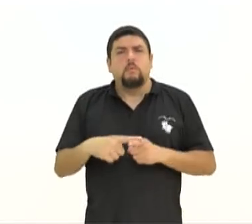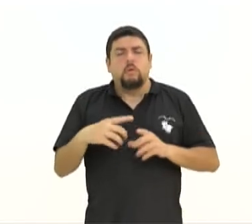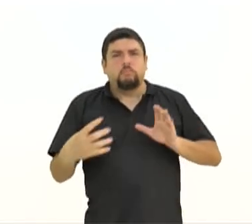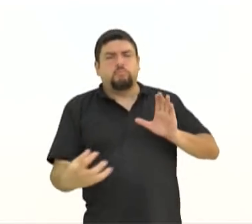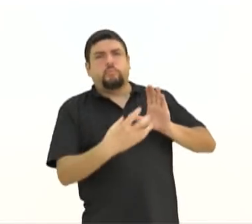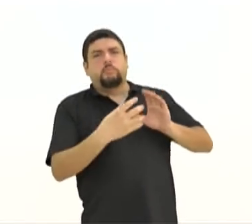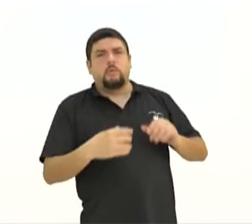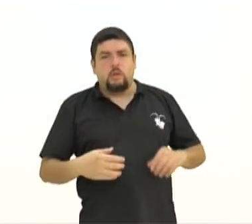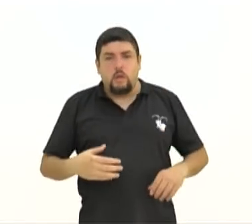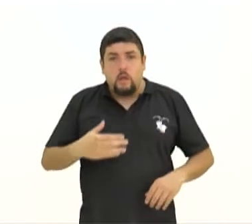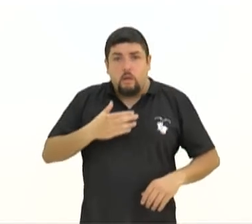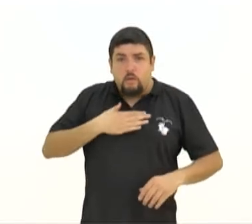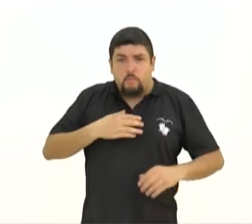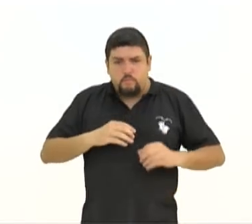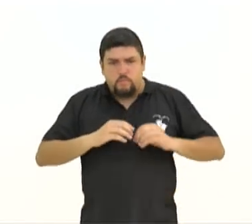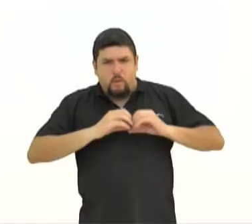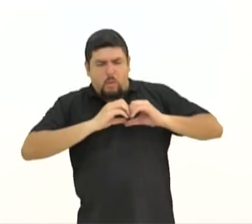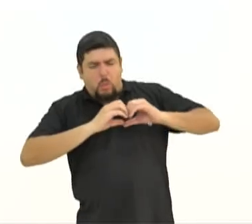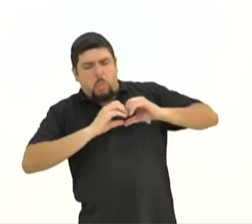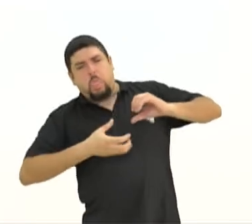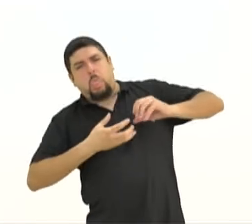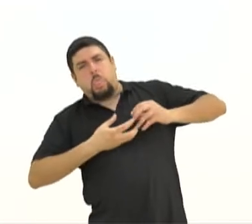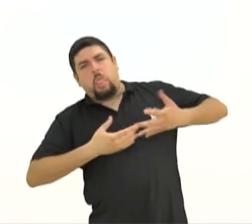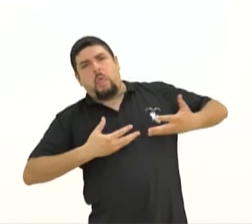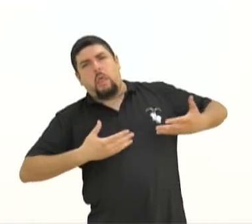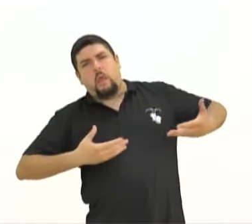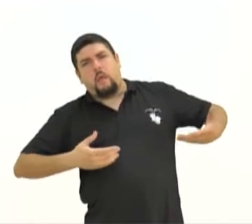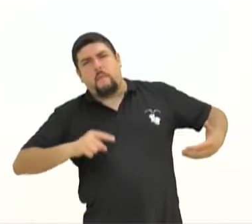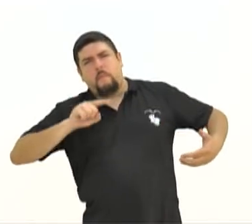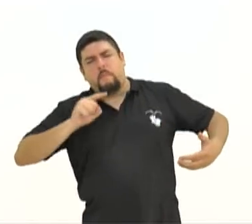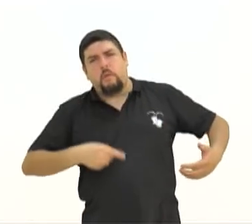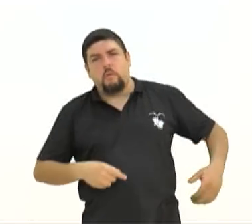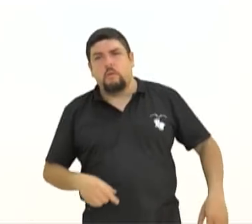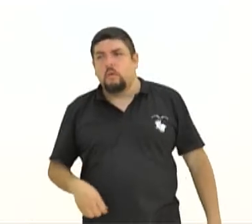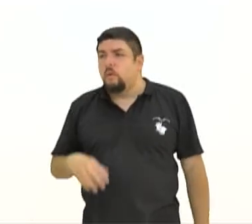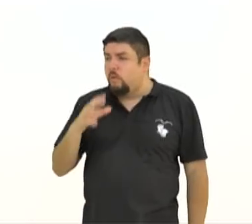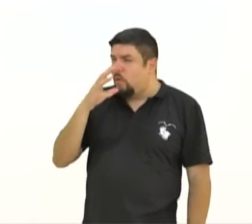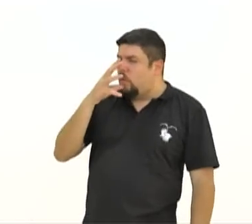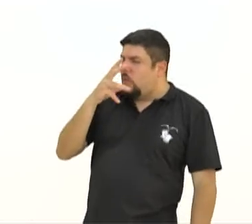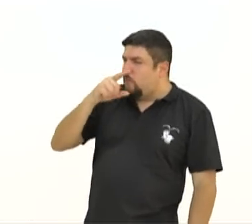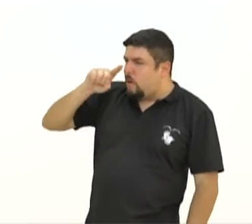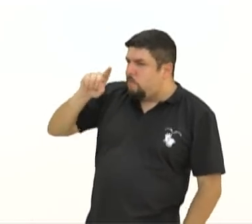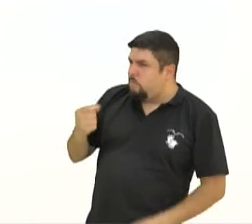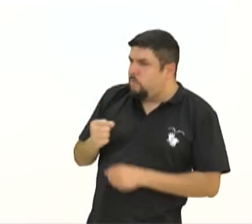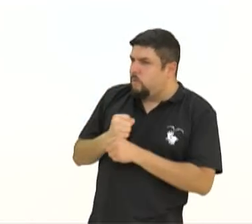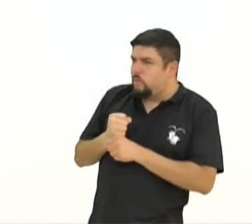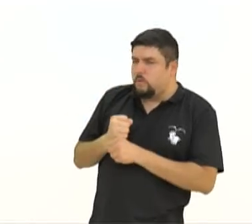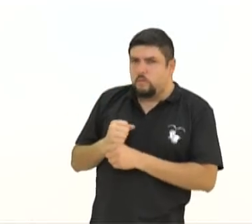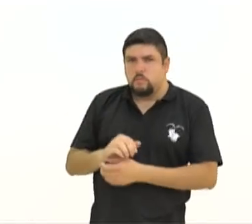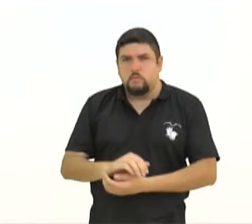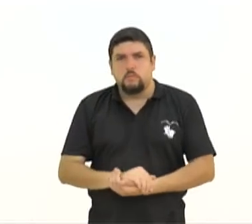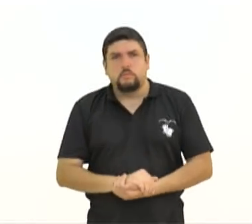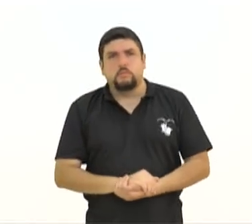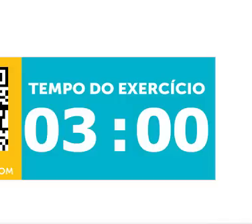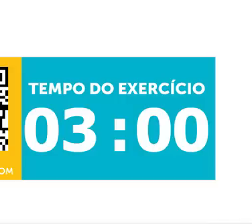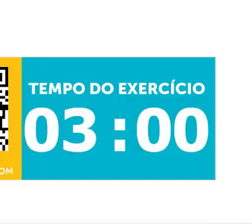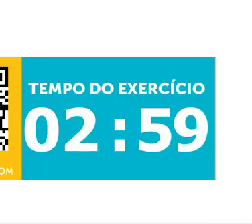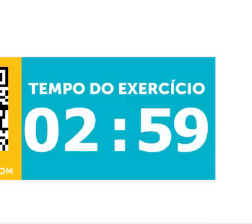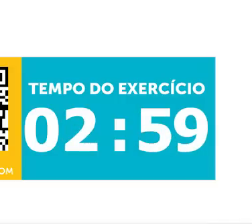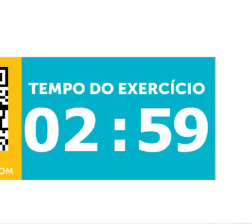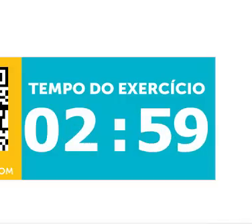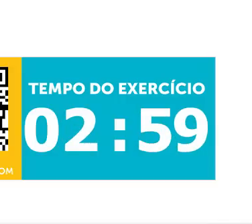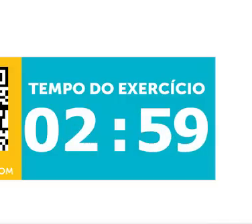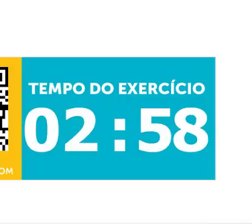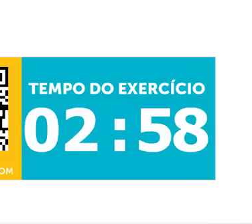Meu coração se rompeu em 1000 pedaços. E B. Demorarei 1000 anos para chegar. Mais um tempo para essa atividade.